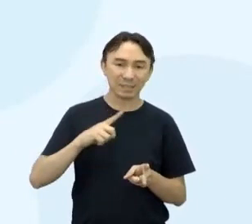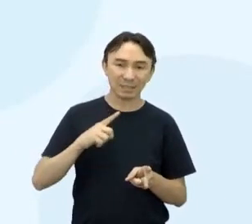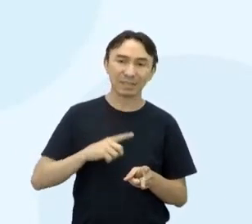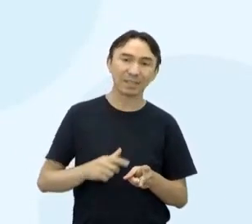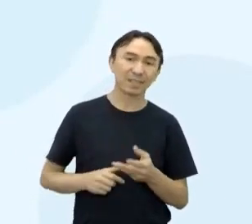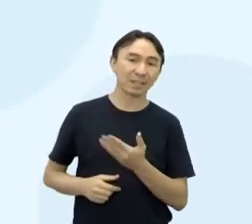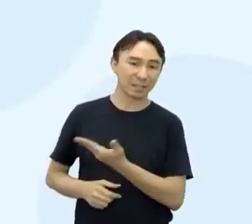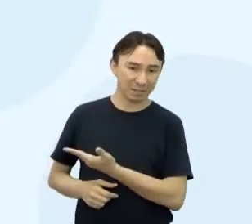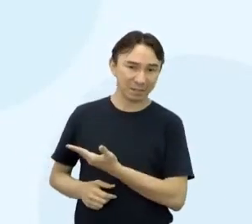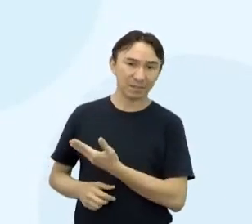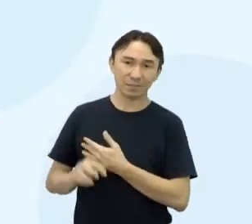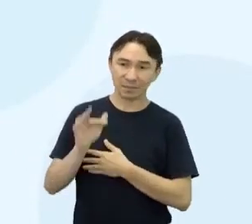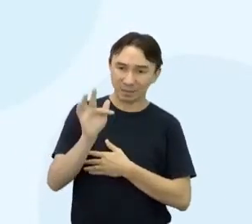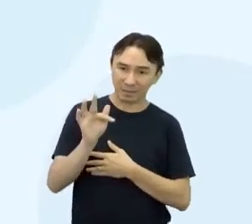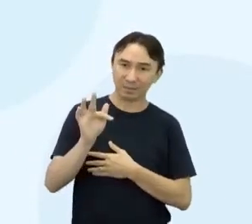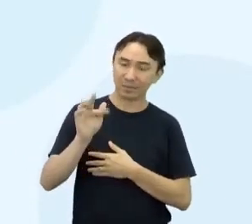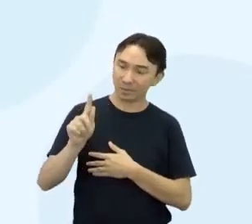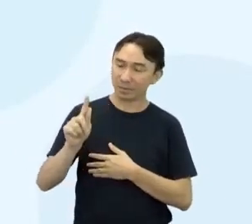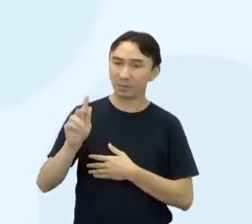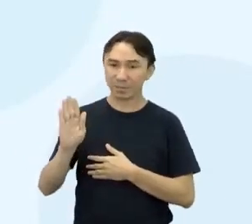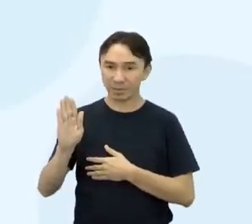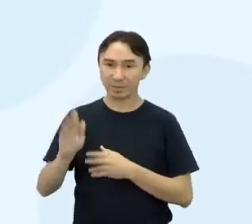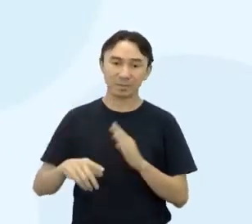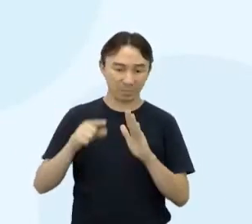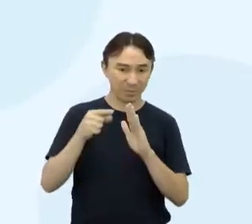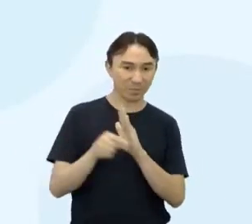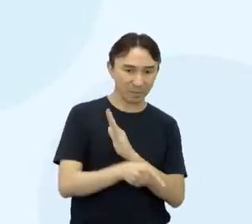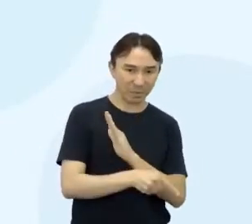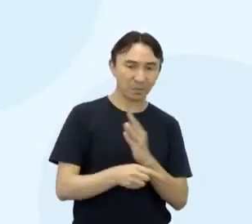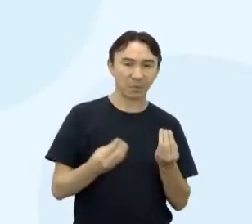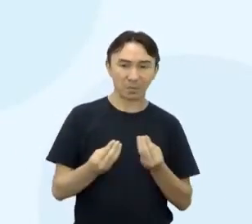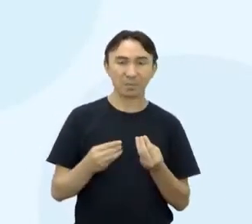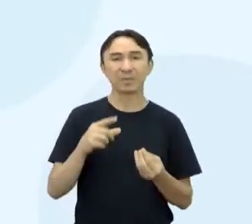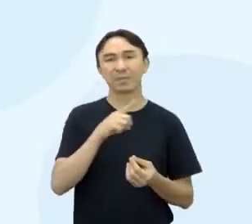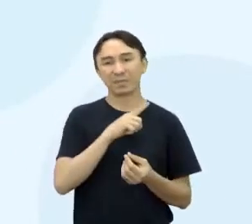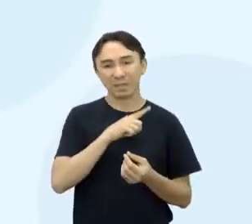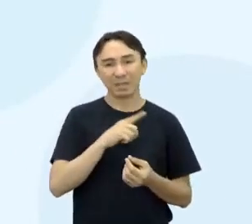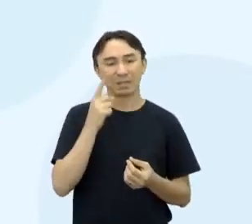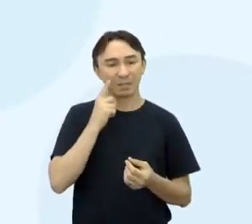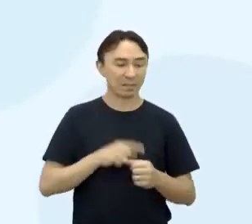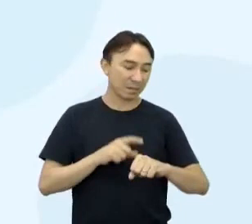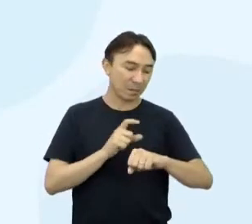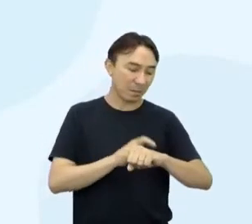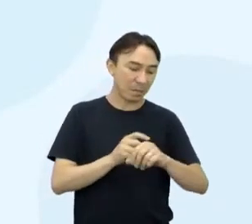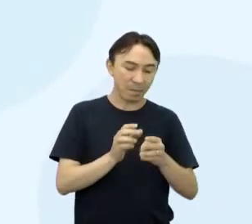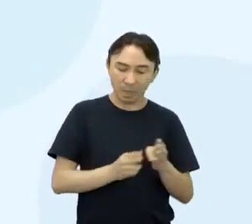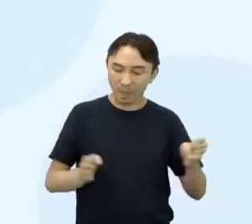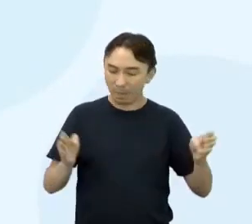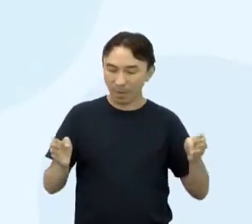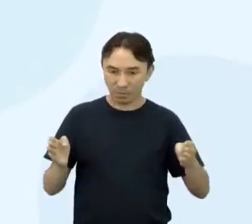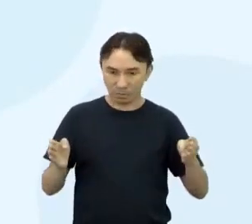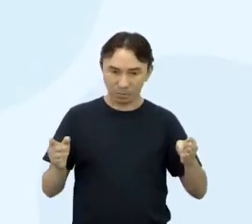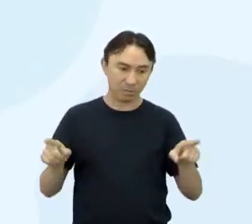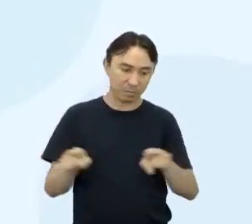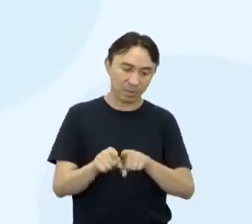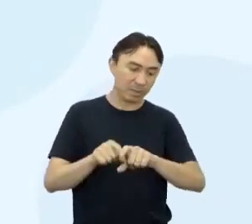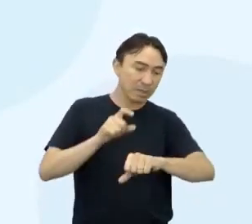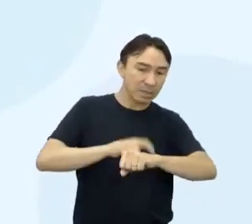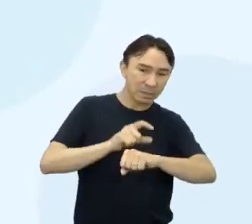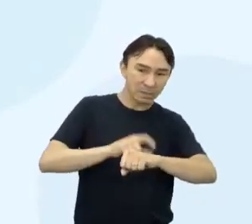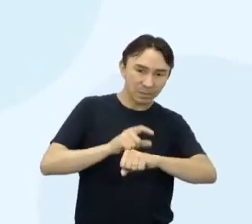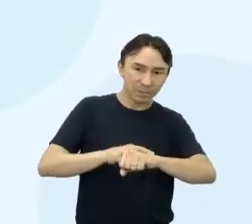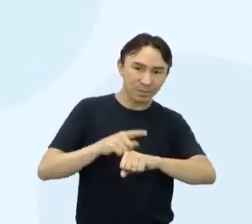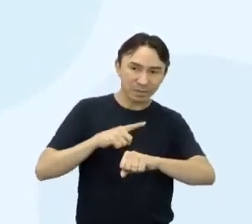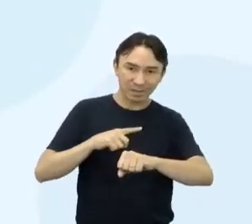essas representações, ó. Essa relação de espaço e tempo a gente já definiu anteriormente como velocidade. E quando ela é